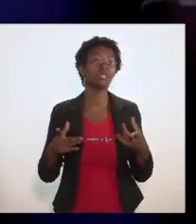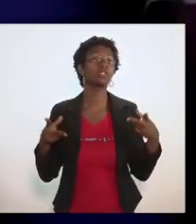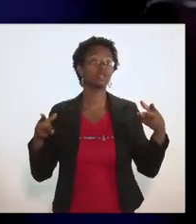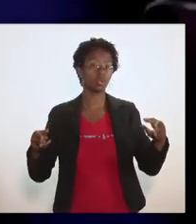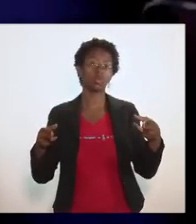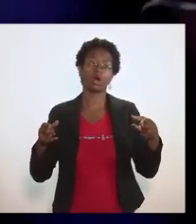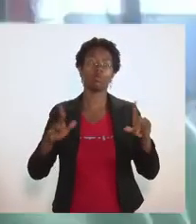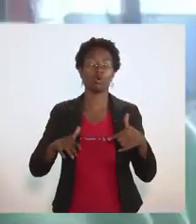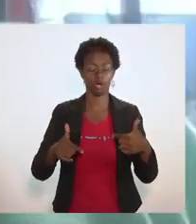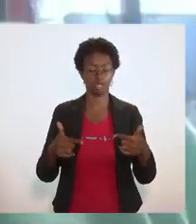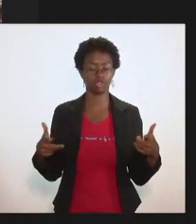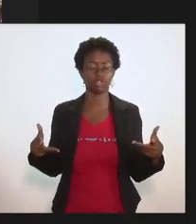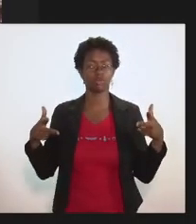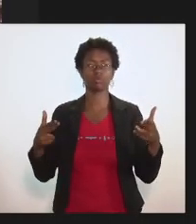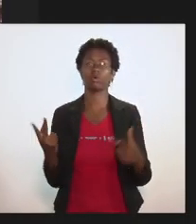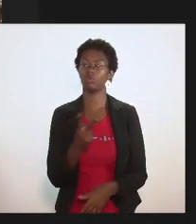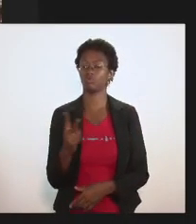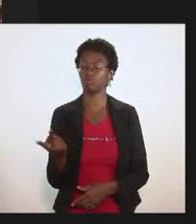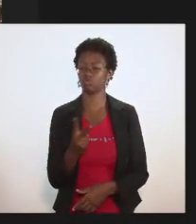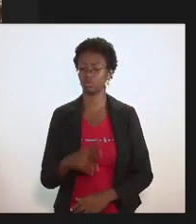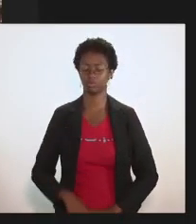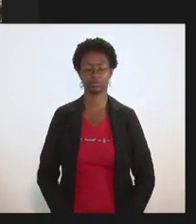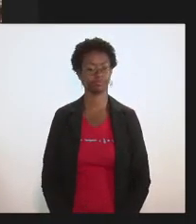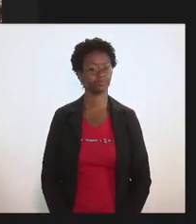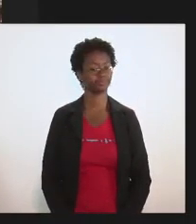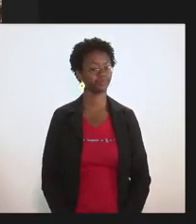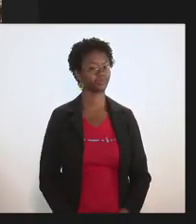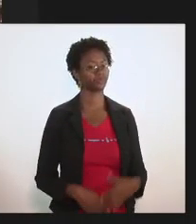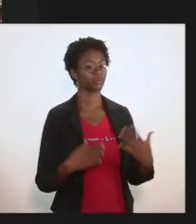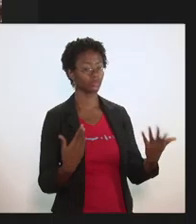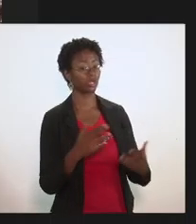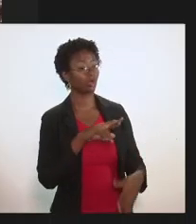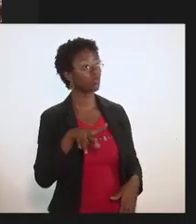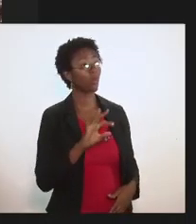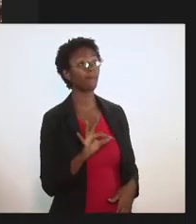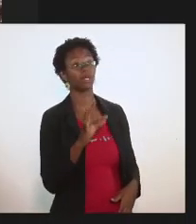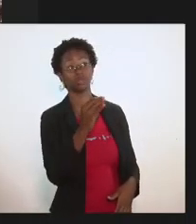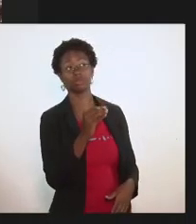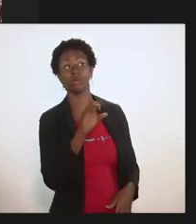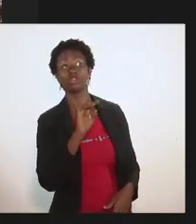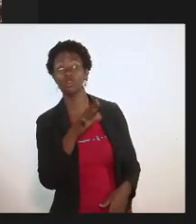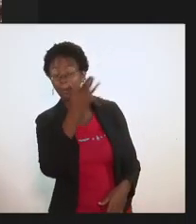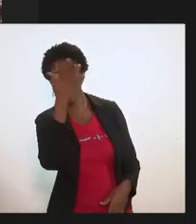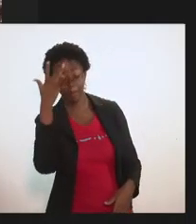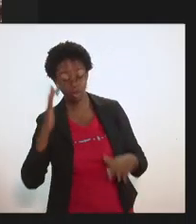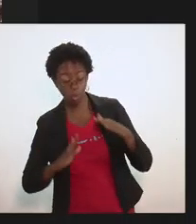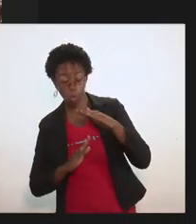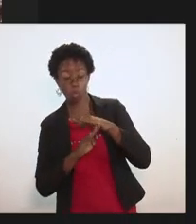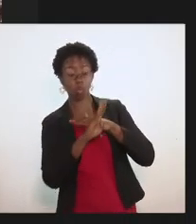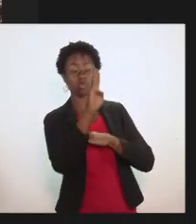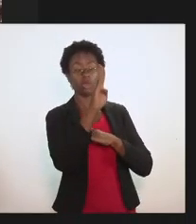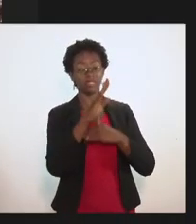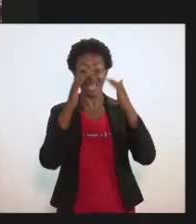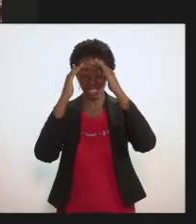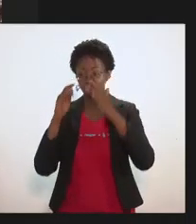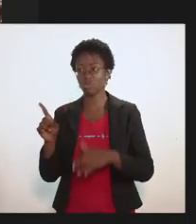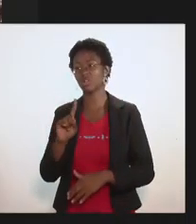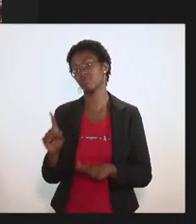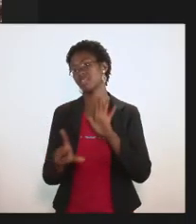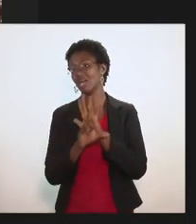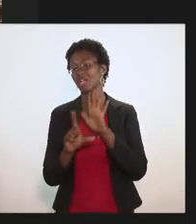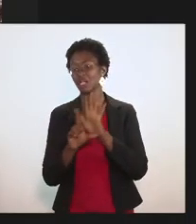você não fira a legislação desrespeitando os decibéis. Então, só justificar essa parte, que aqui não se trata de estar contra os templos,